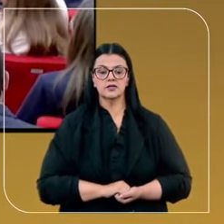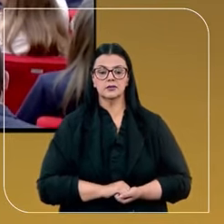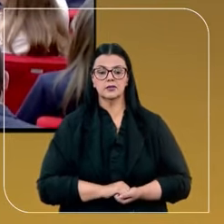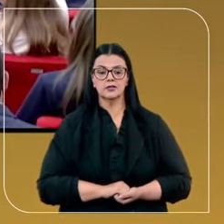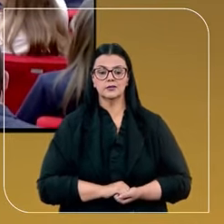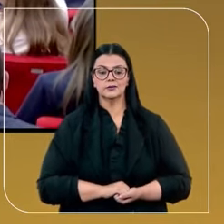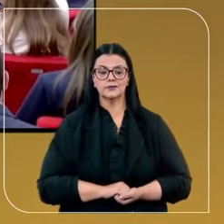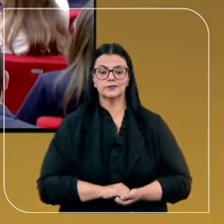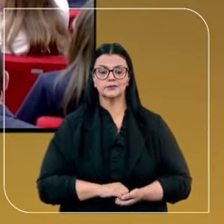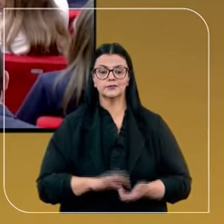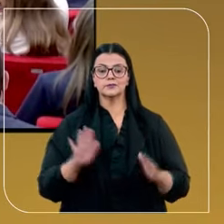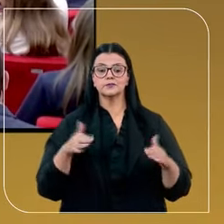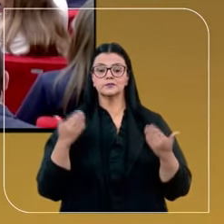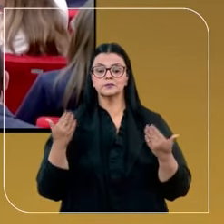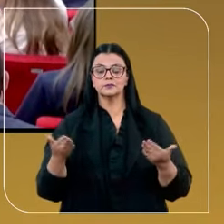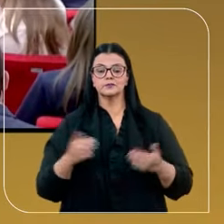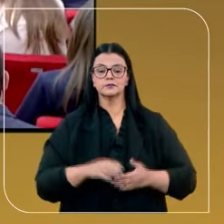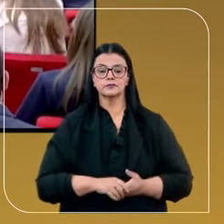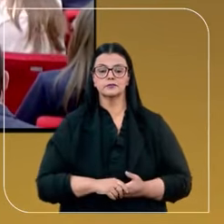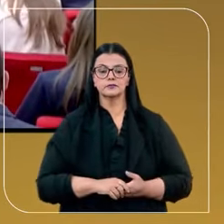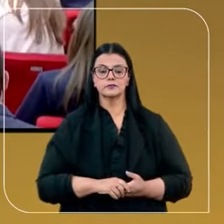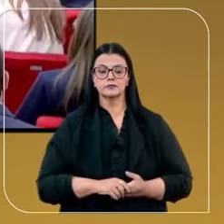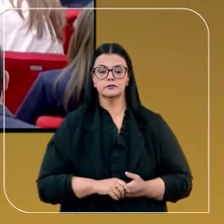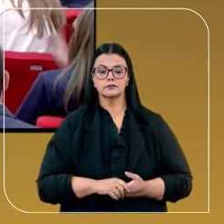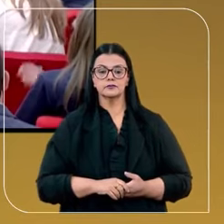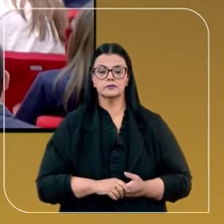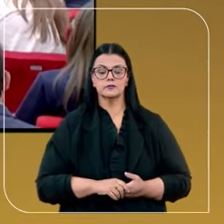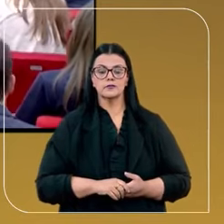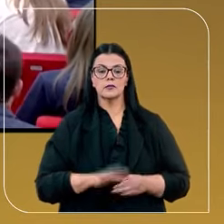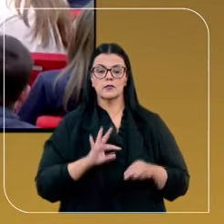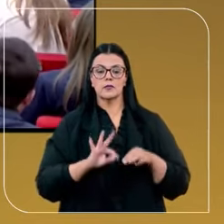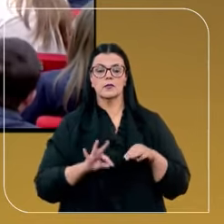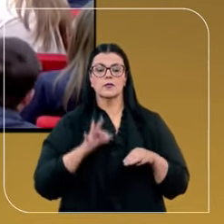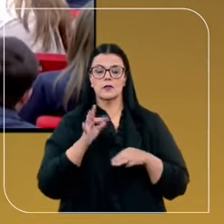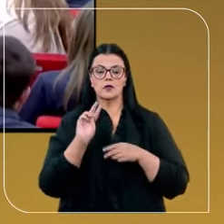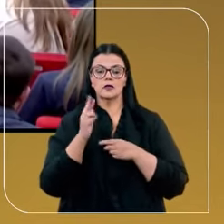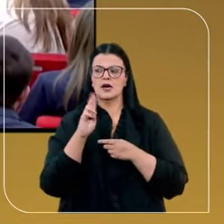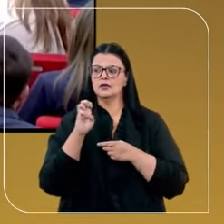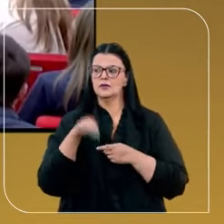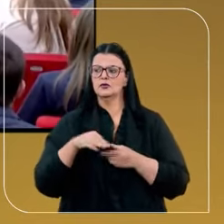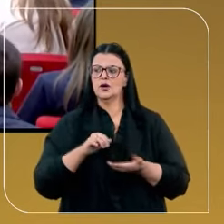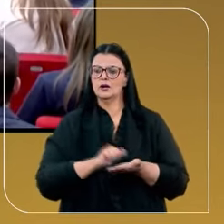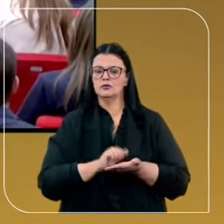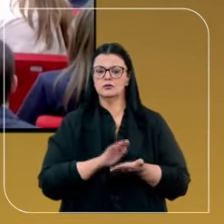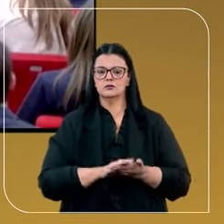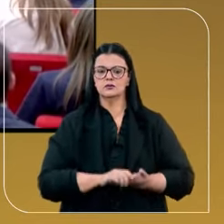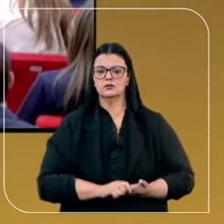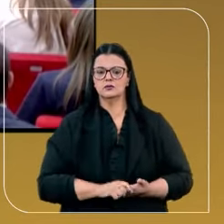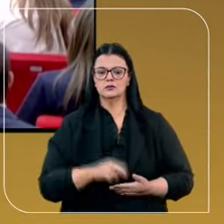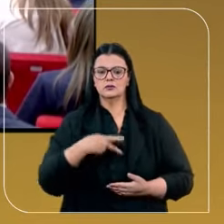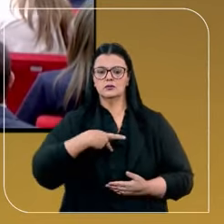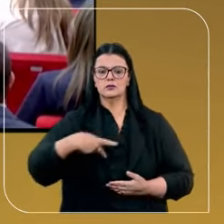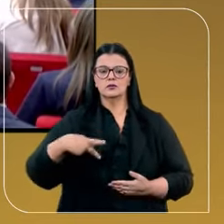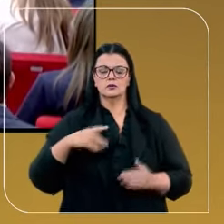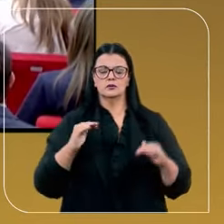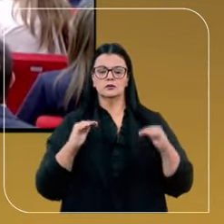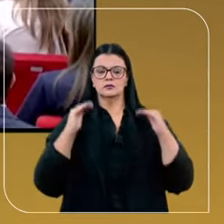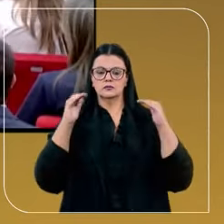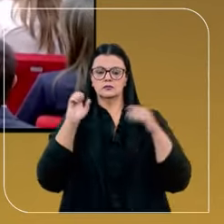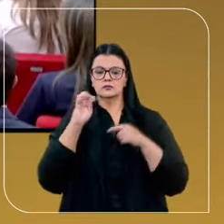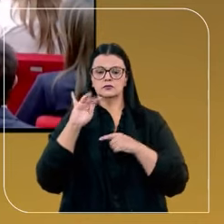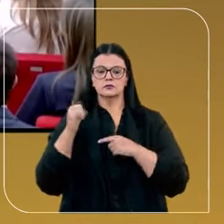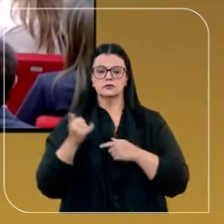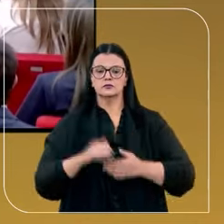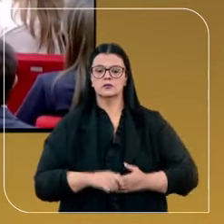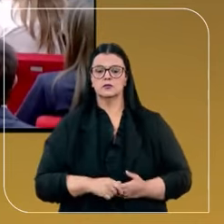Com a palavra, neste momento, Sua Excelência, o senhor ministro Herman Benjamin, presidente do Superior Tribunal de Justiça